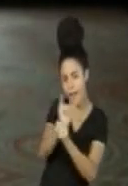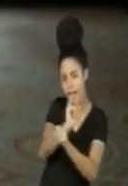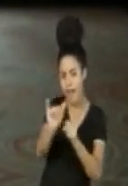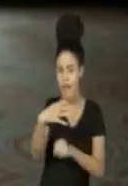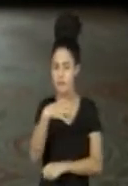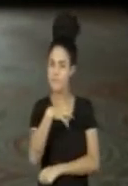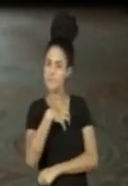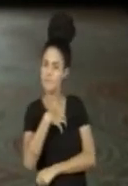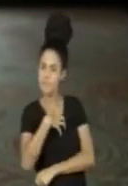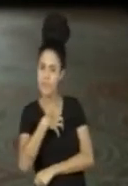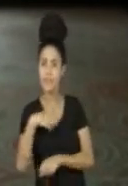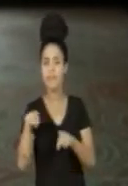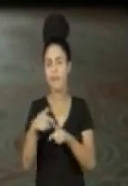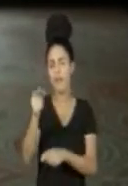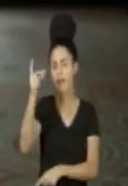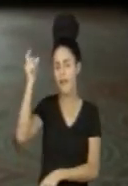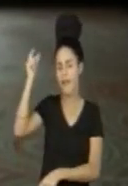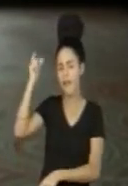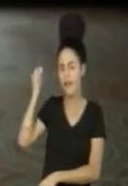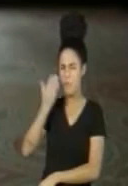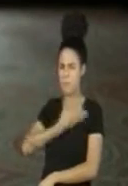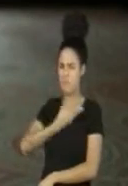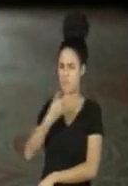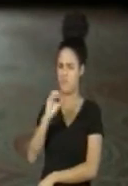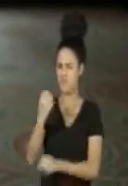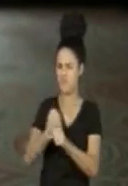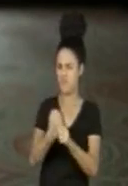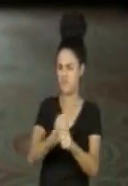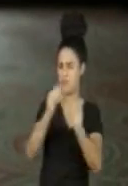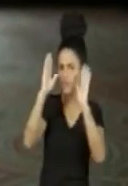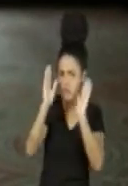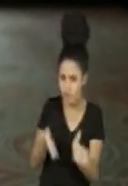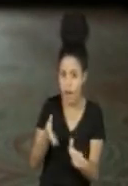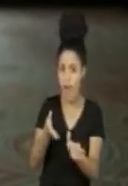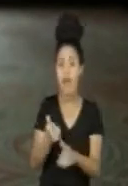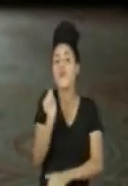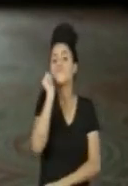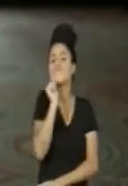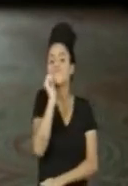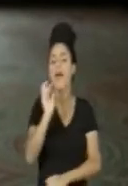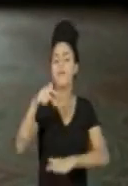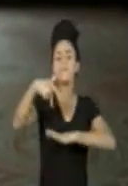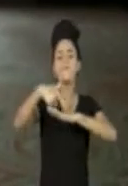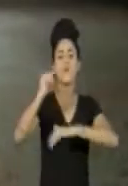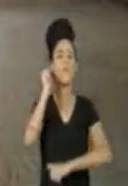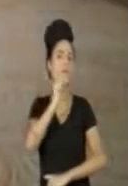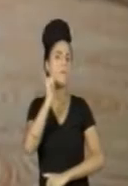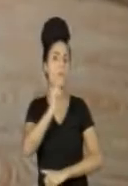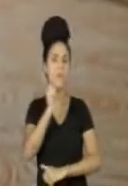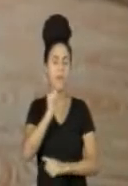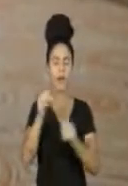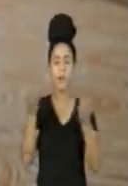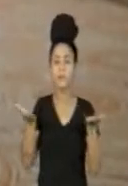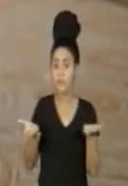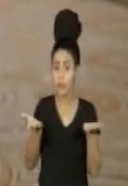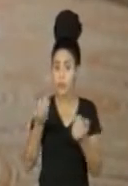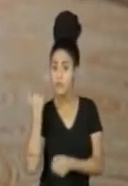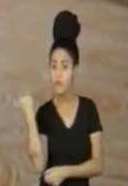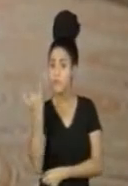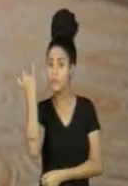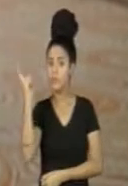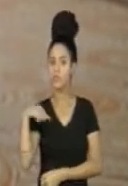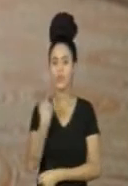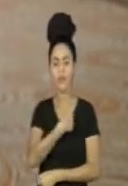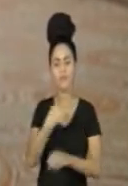a Eléia Ferraz, que é uma amiga de 20 anos, para dirigir comigo, já falando de mulheres potentes, precisava de uma mulher à frente desse trabalho. A grande importância de